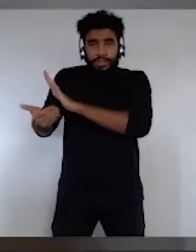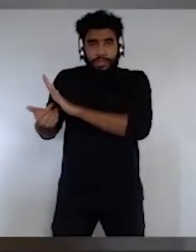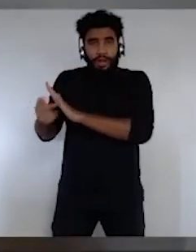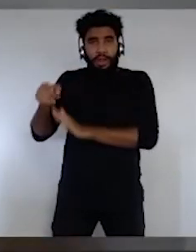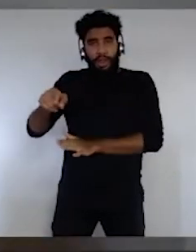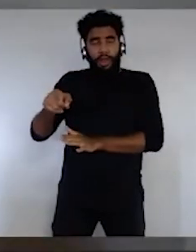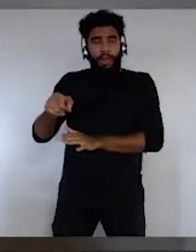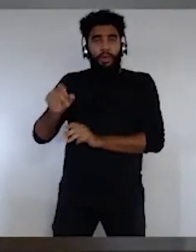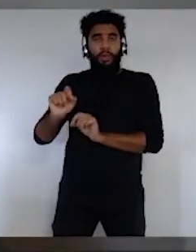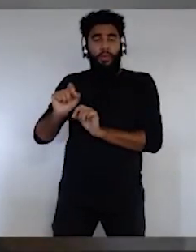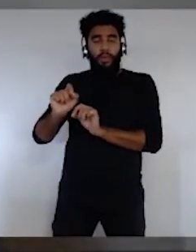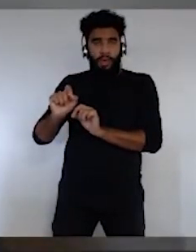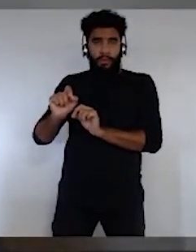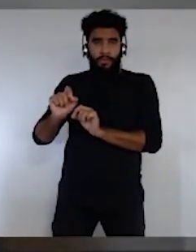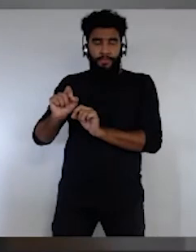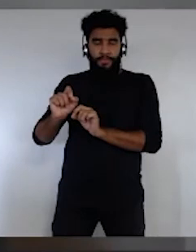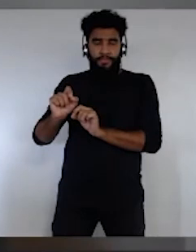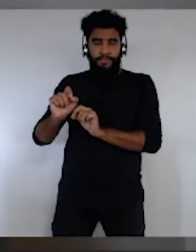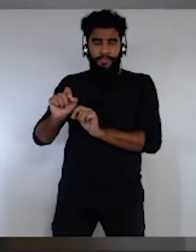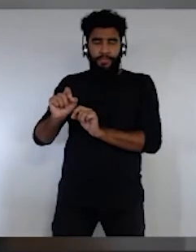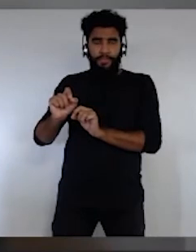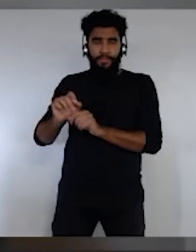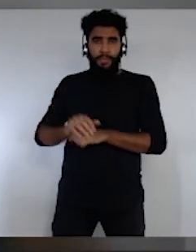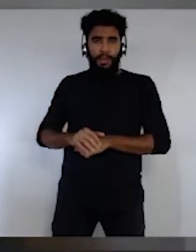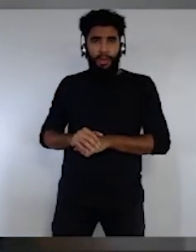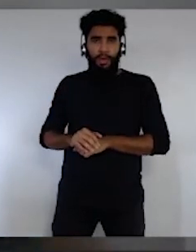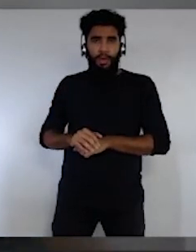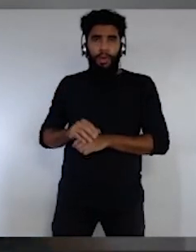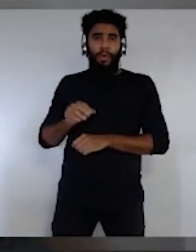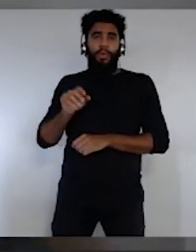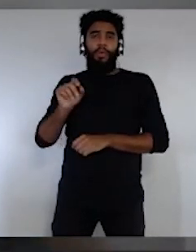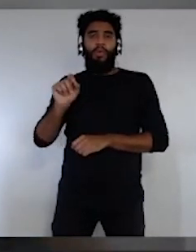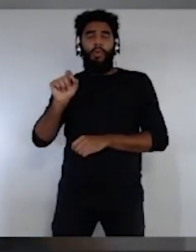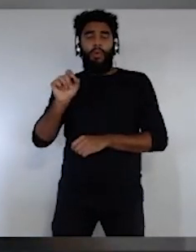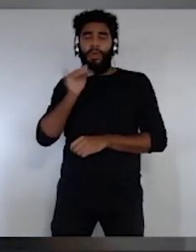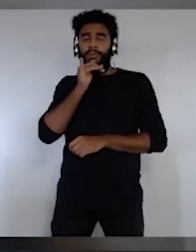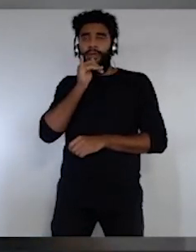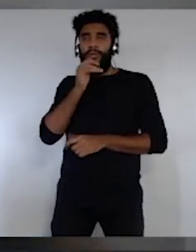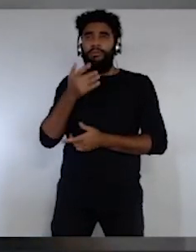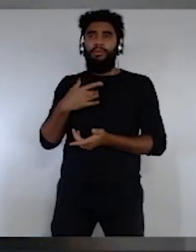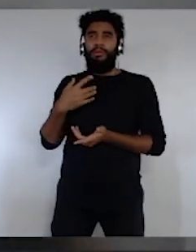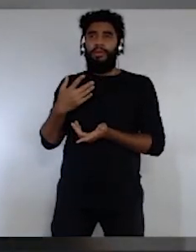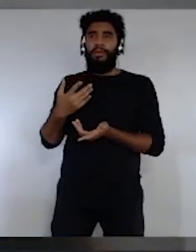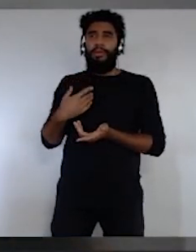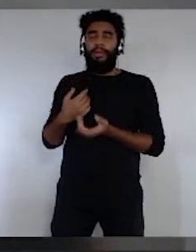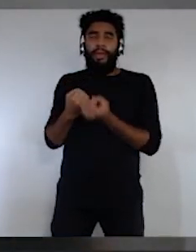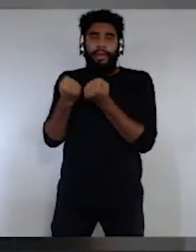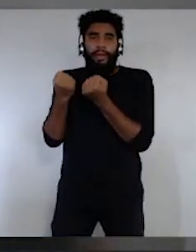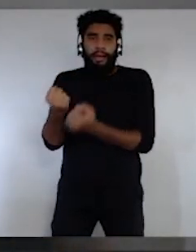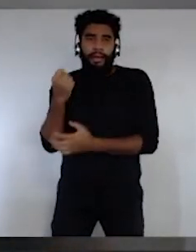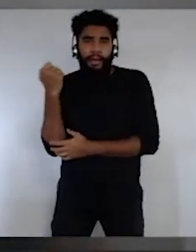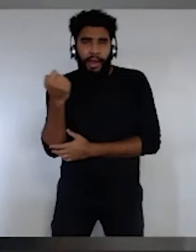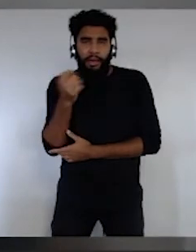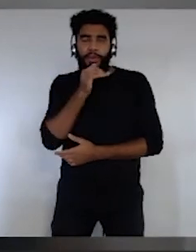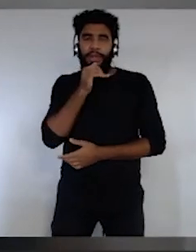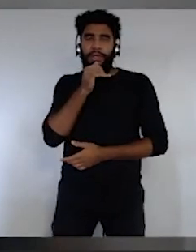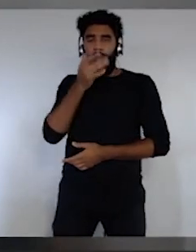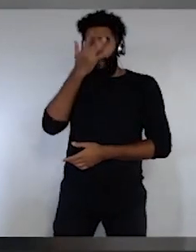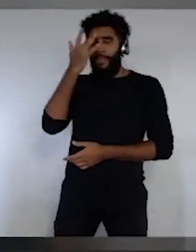não é recurso. Vai ser, não. Os ministros vão dizer, não, isso aqui é uma ação revisional, tem que ser interpretada com mais rigor, o cabimento tem que ser mais